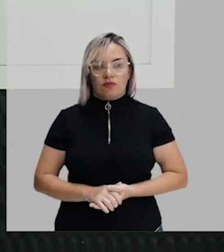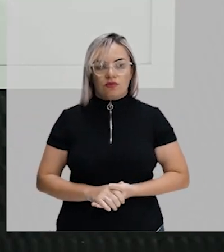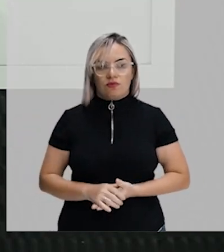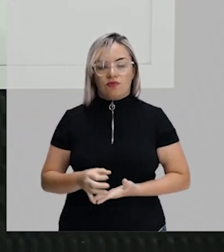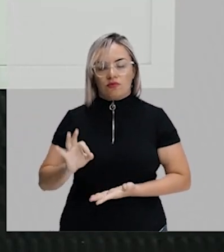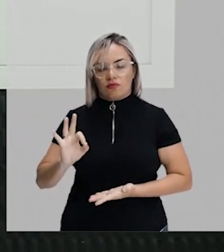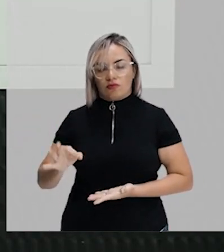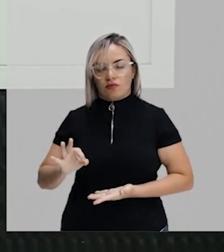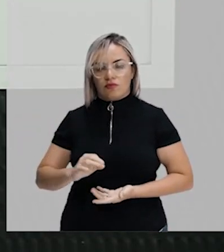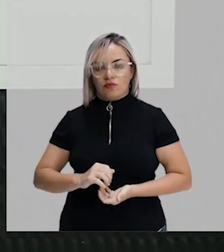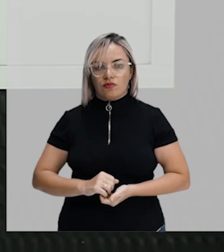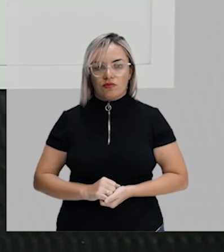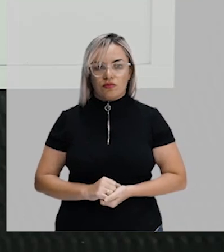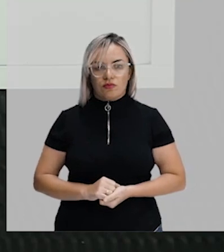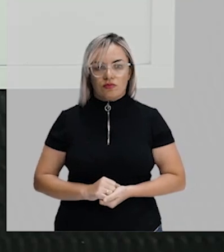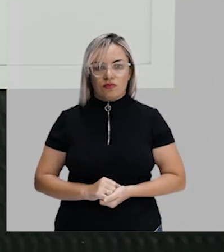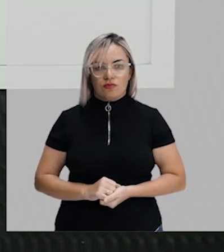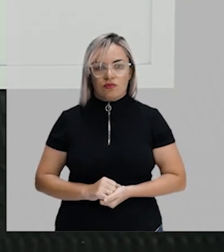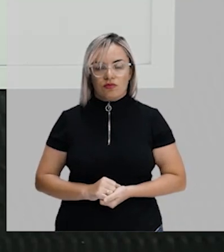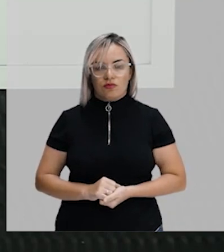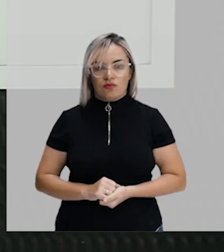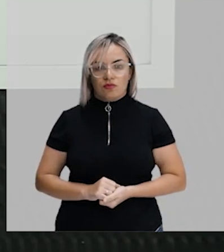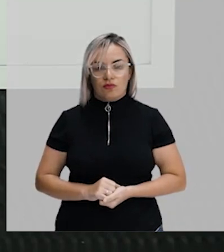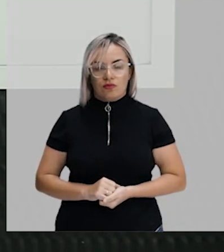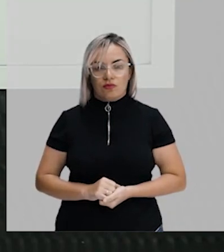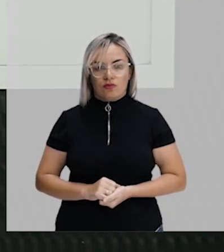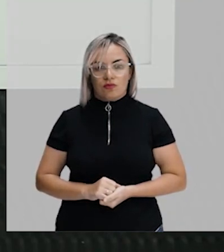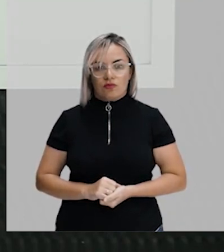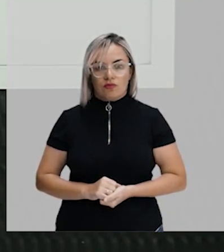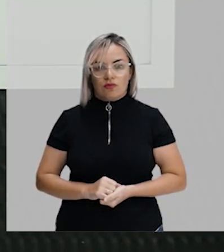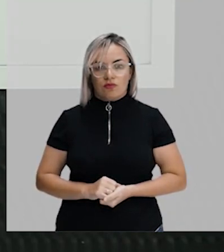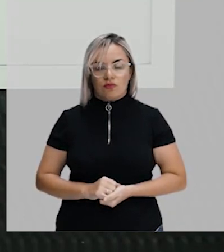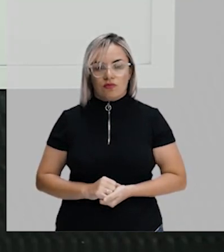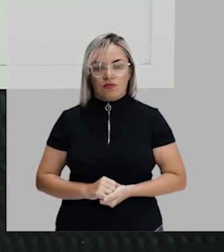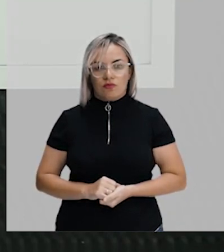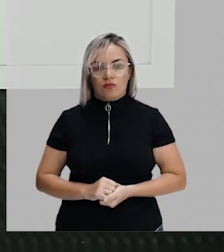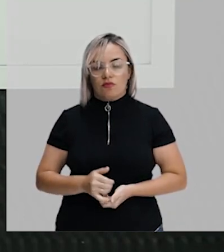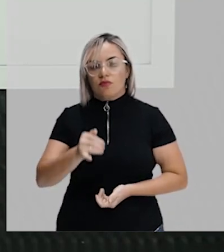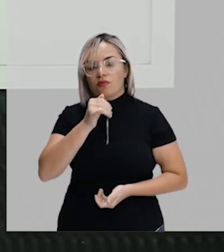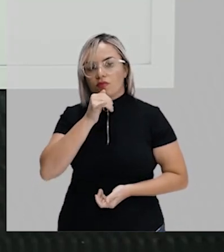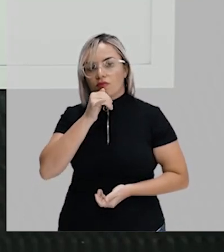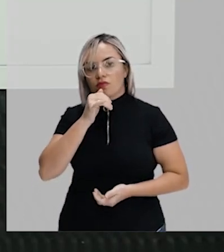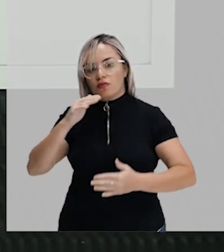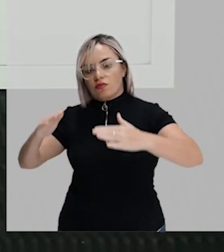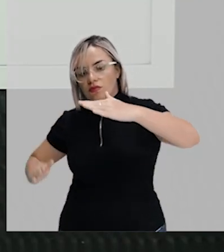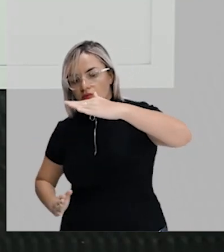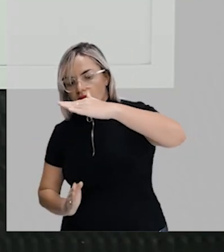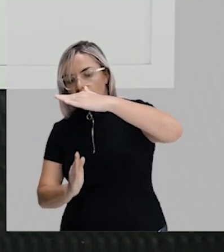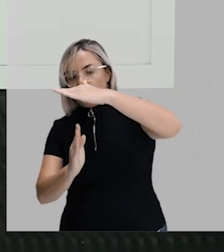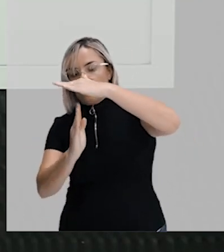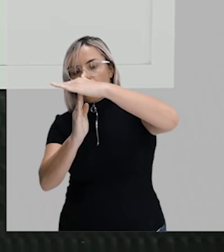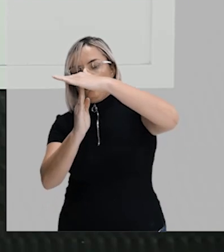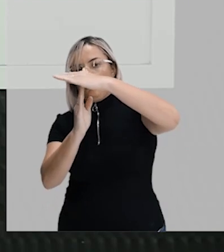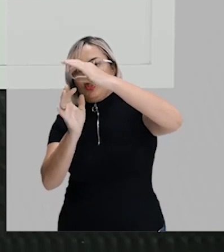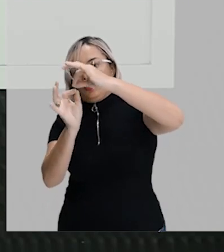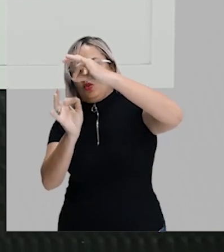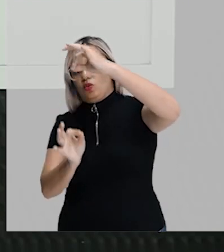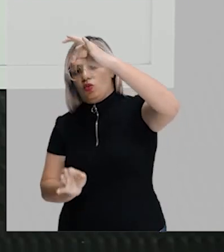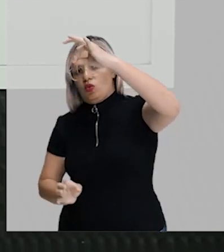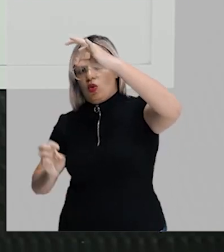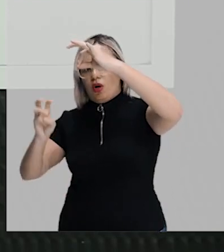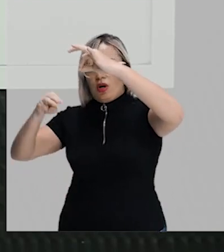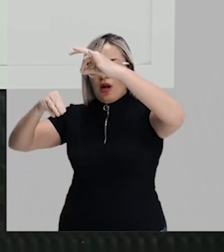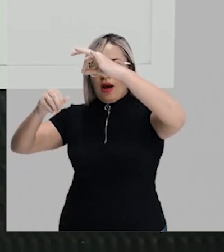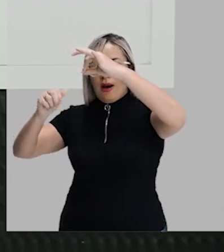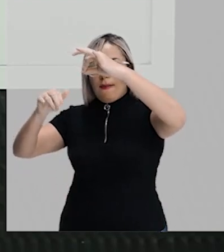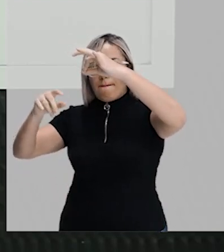Certo? Isso até chegar à altura máxima. Cuidado. Se disser, professor, agora eu quero saber qual o tempo que